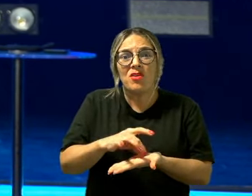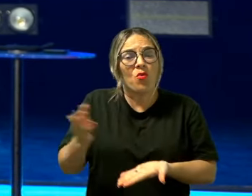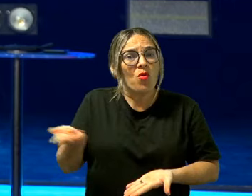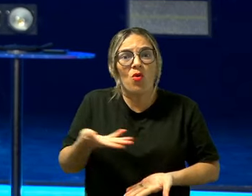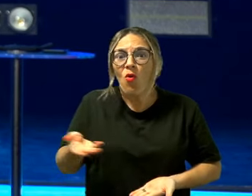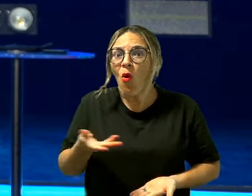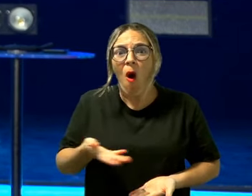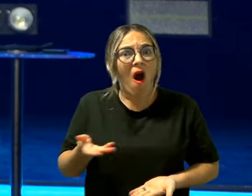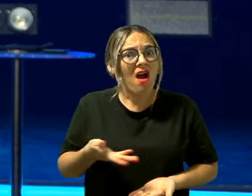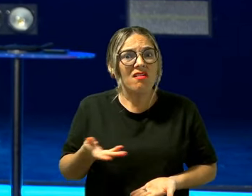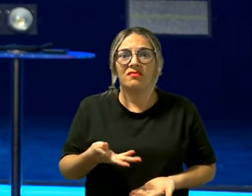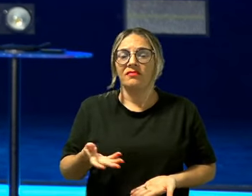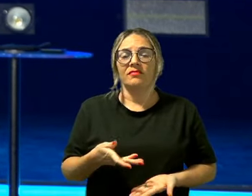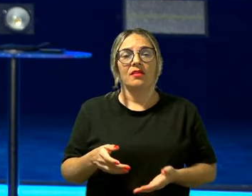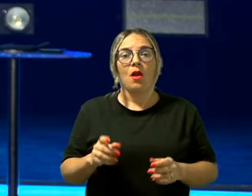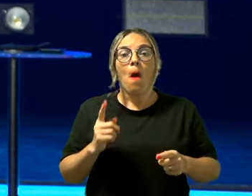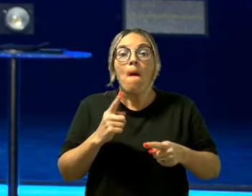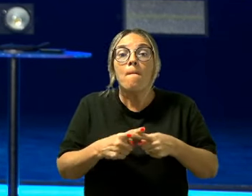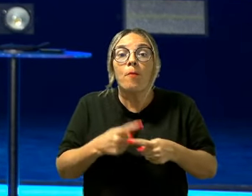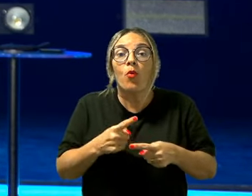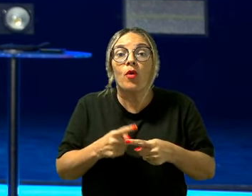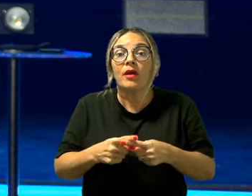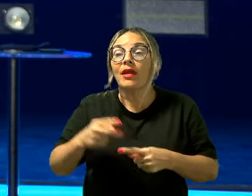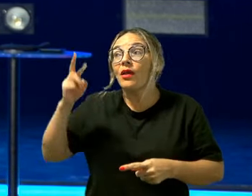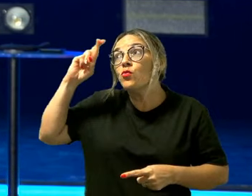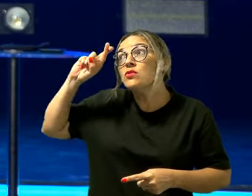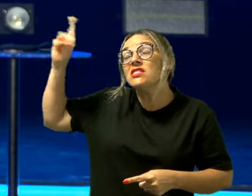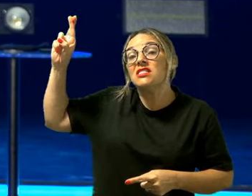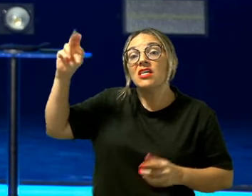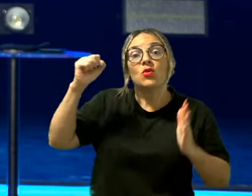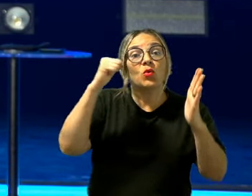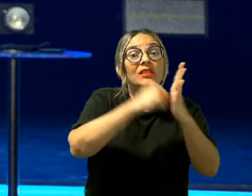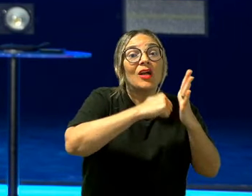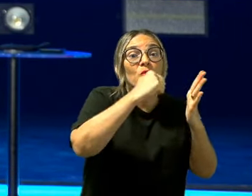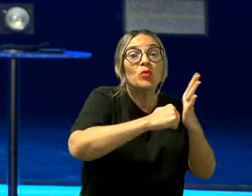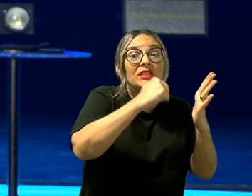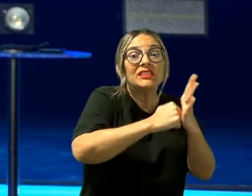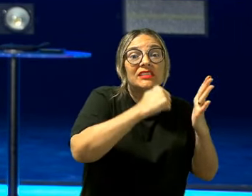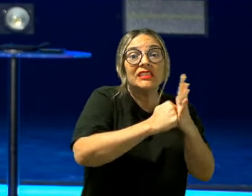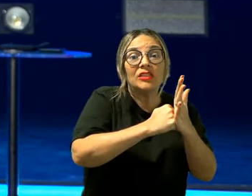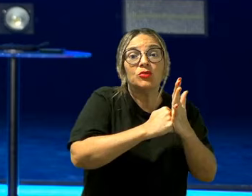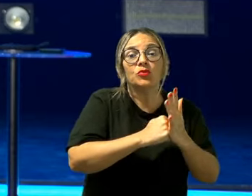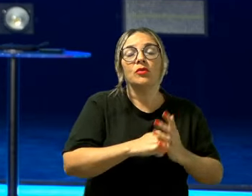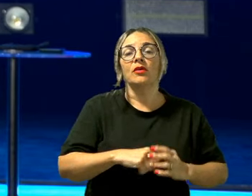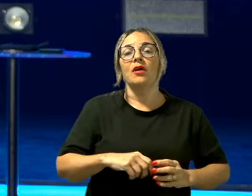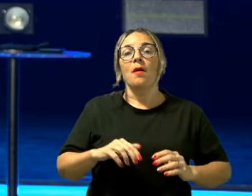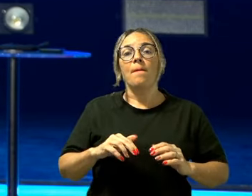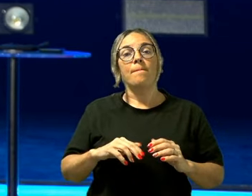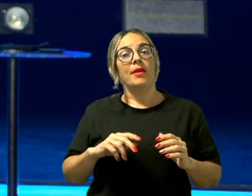porque o Senhor está lutando por eles contra o Egito.